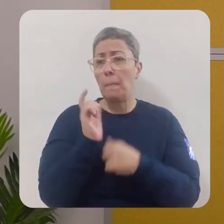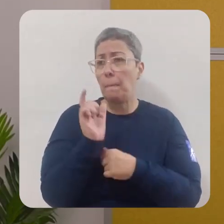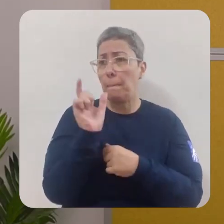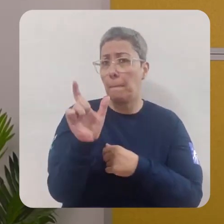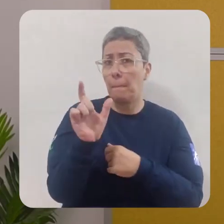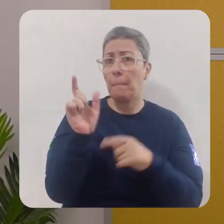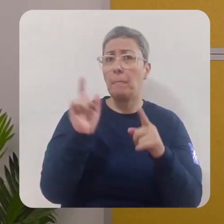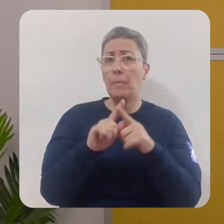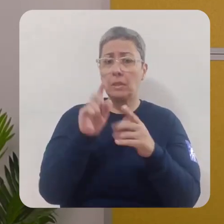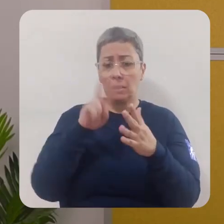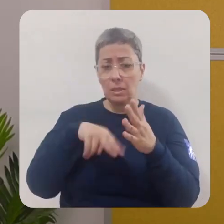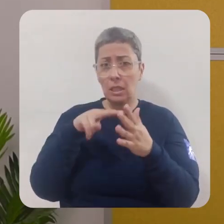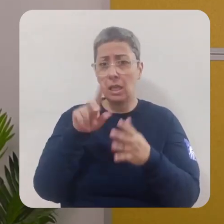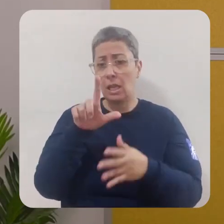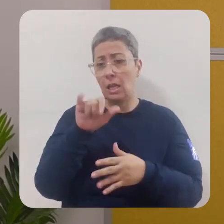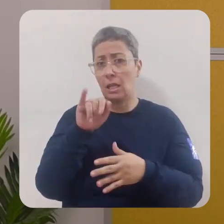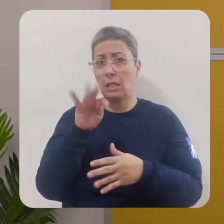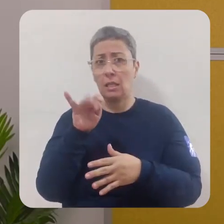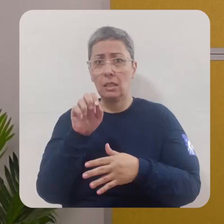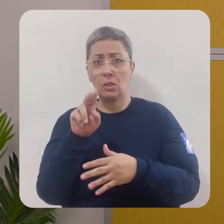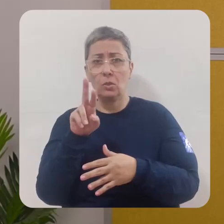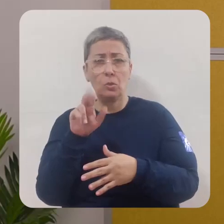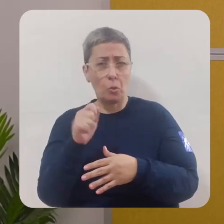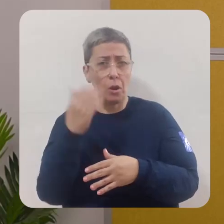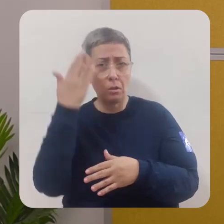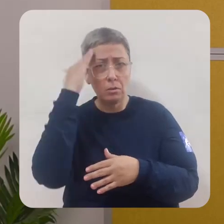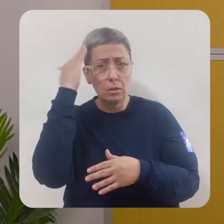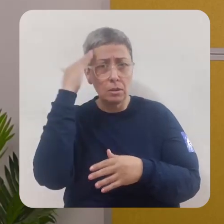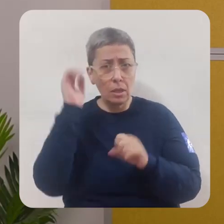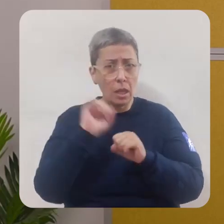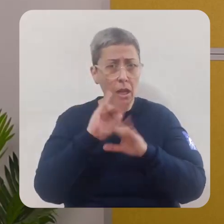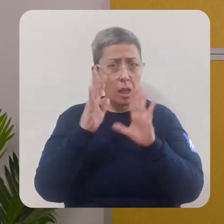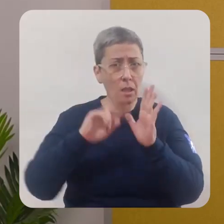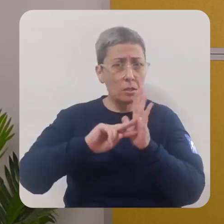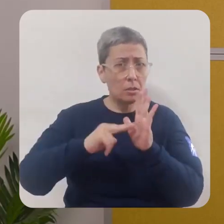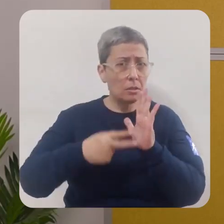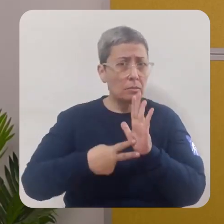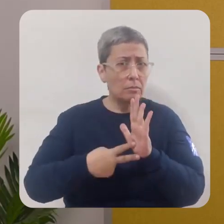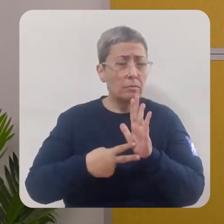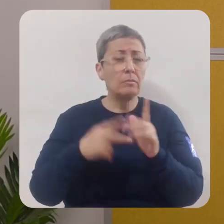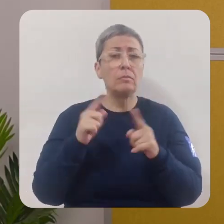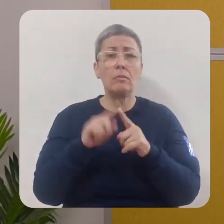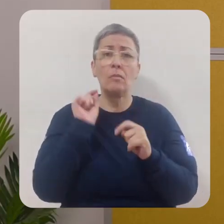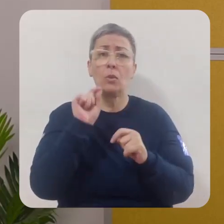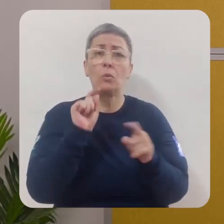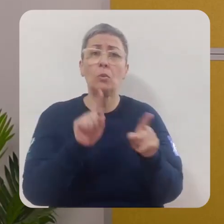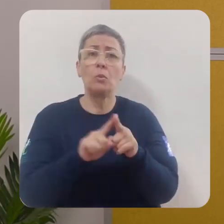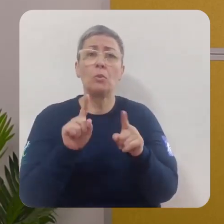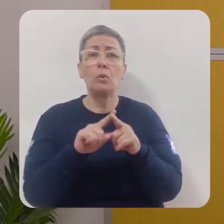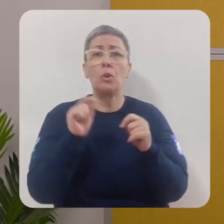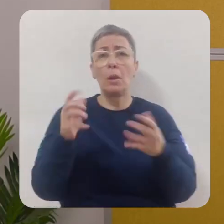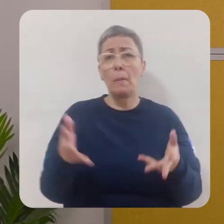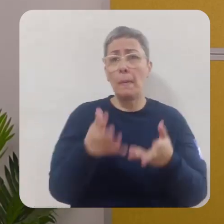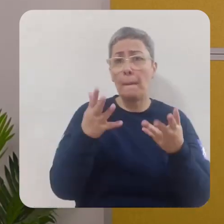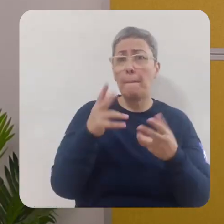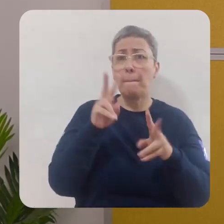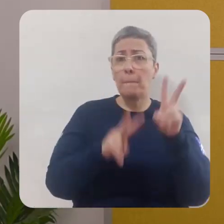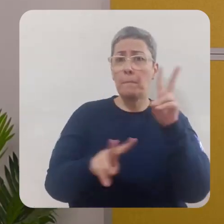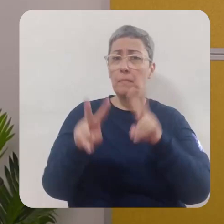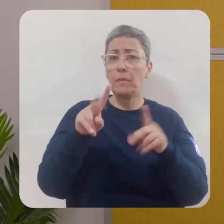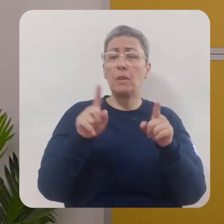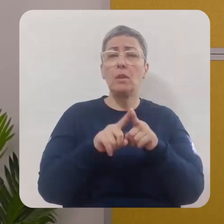com a palavra impressa leitura, ele compreende o significado? Que eu tenho aqui esse